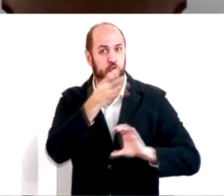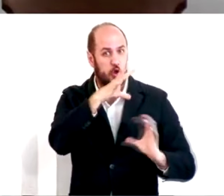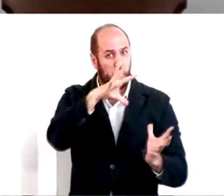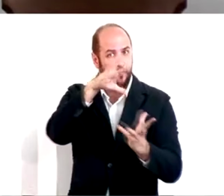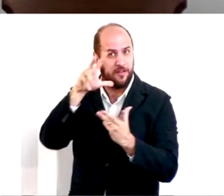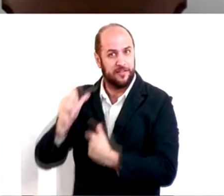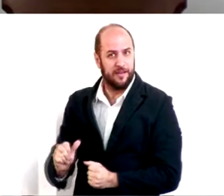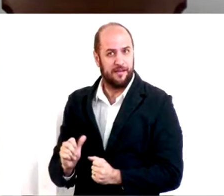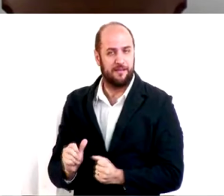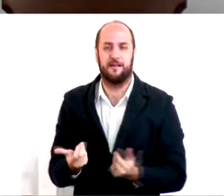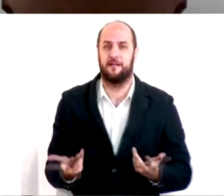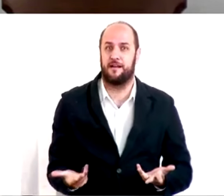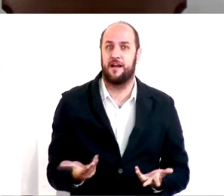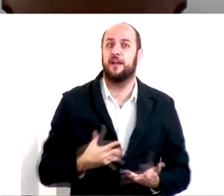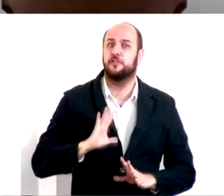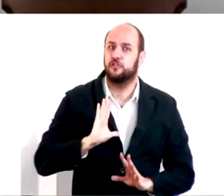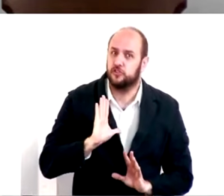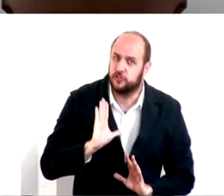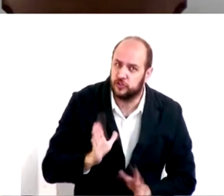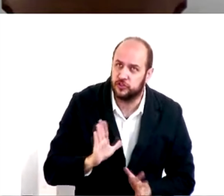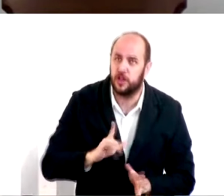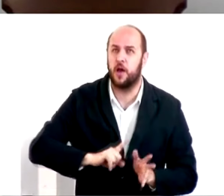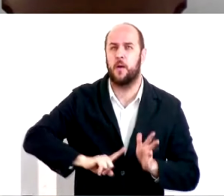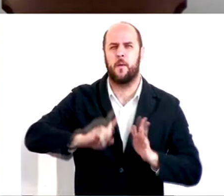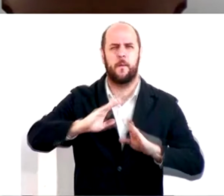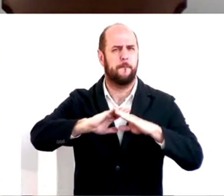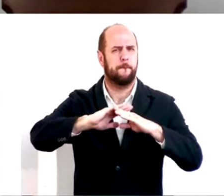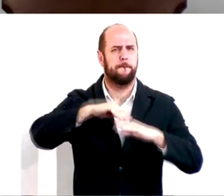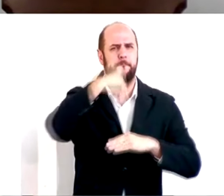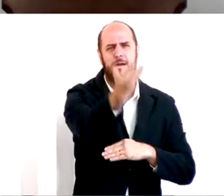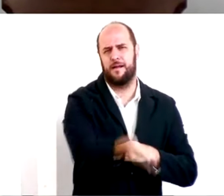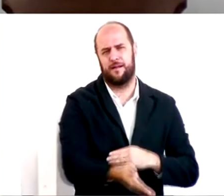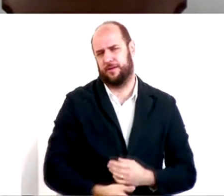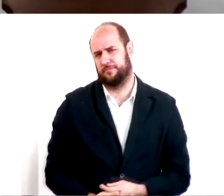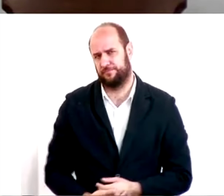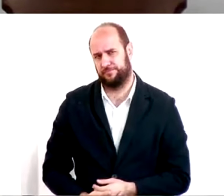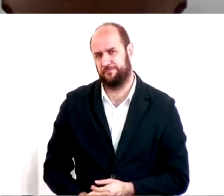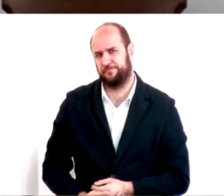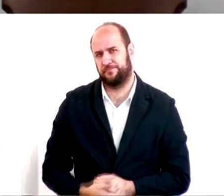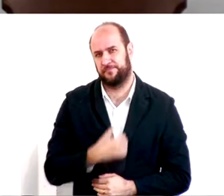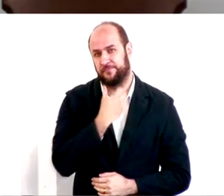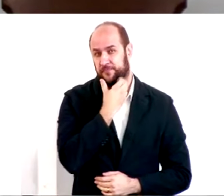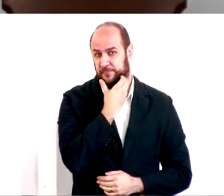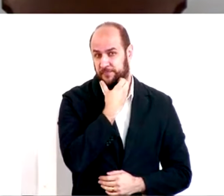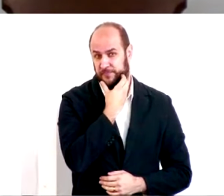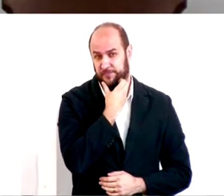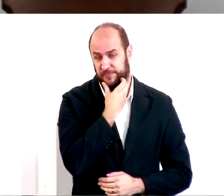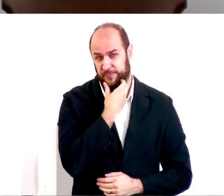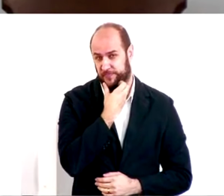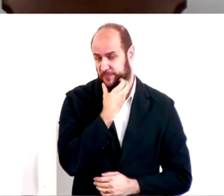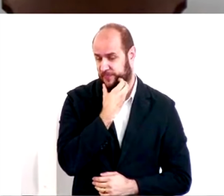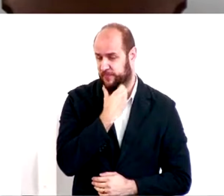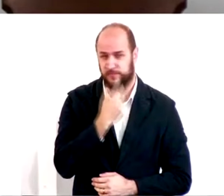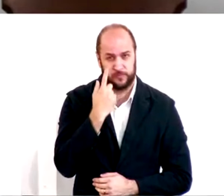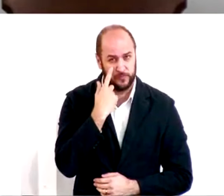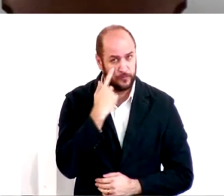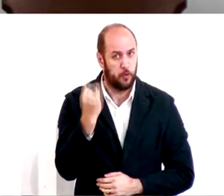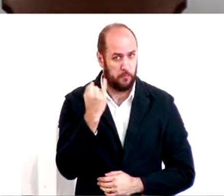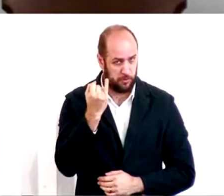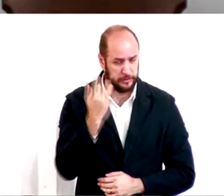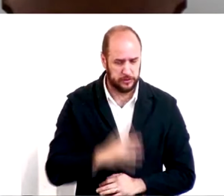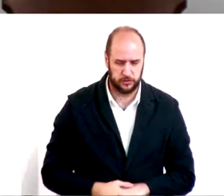a nova terra, estão para um ponto além desse tempo que estamos vivendo. Vejam como isso é importante. Quando